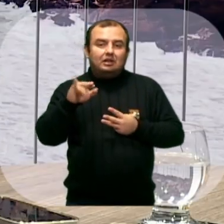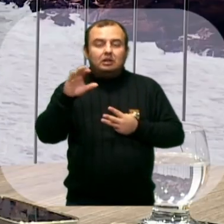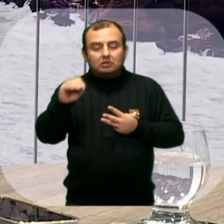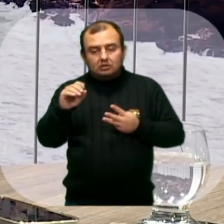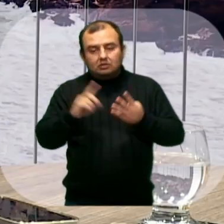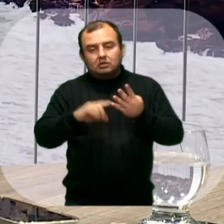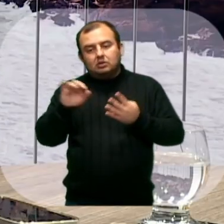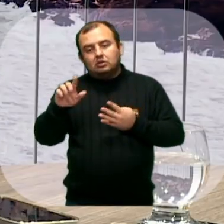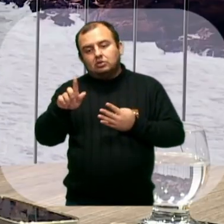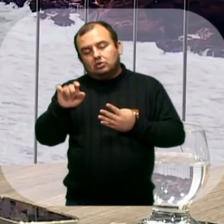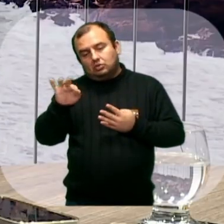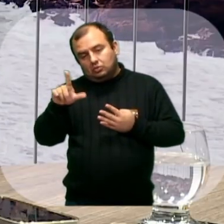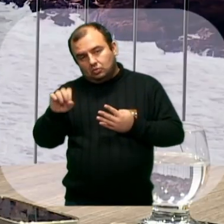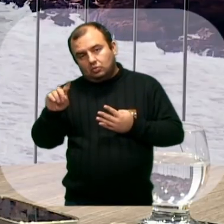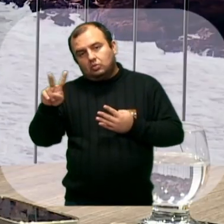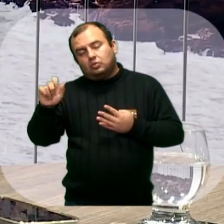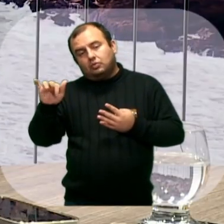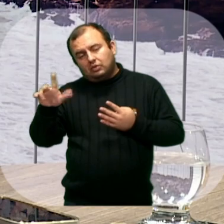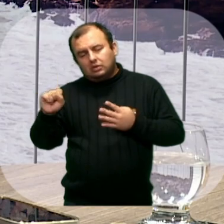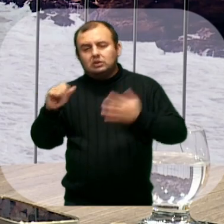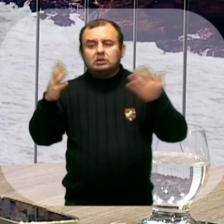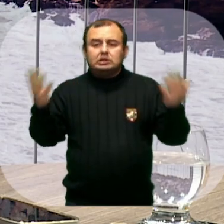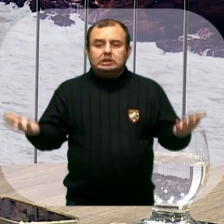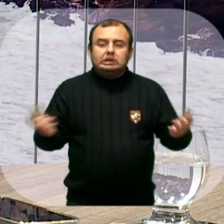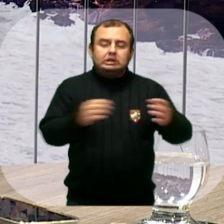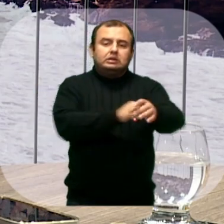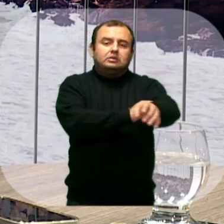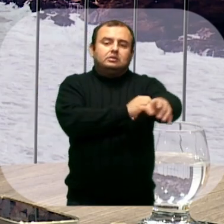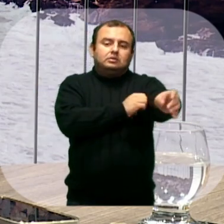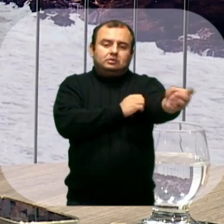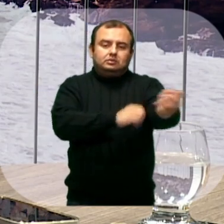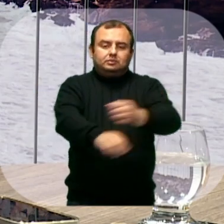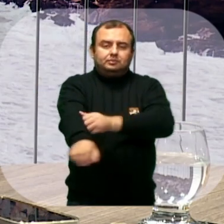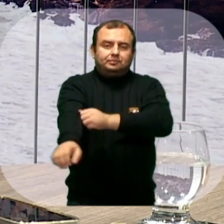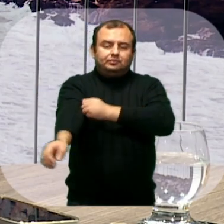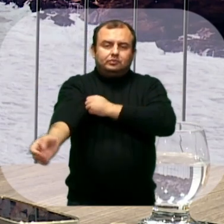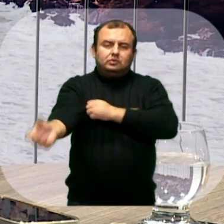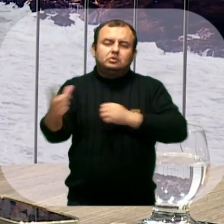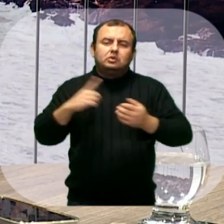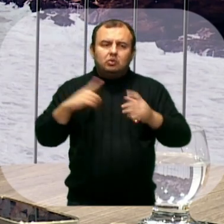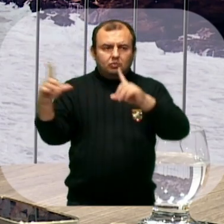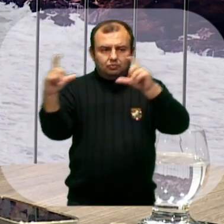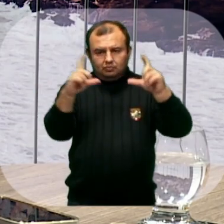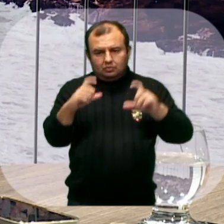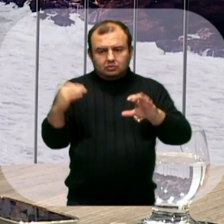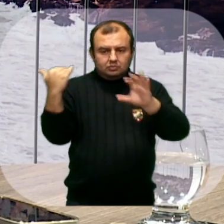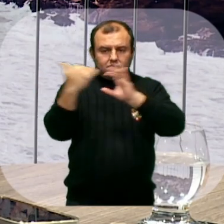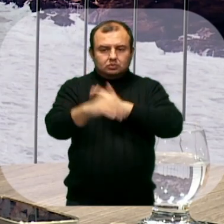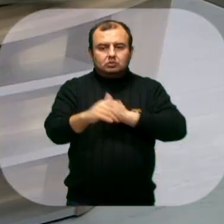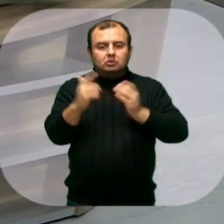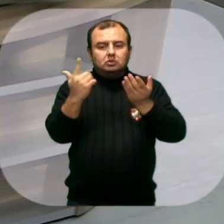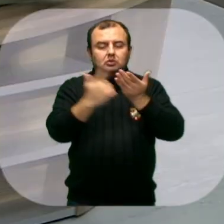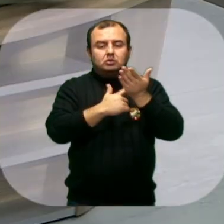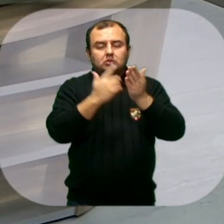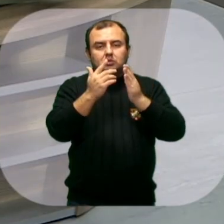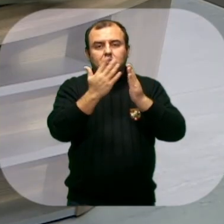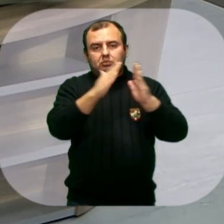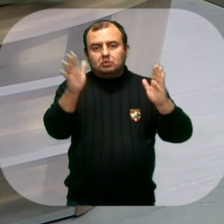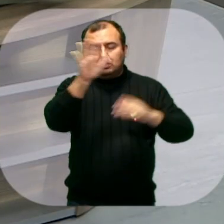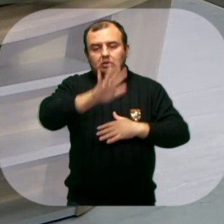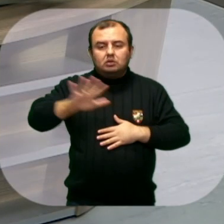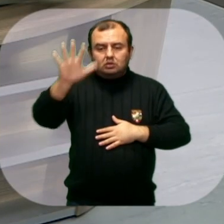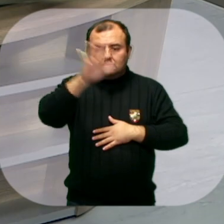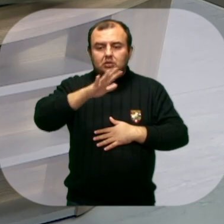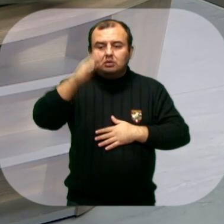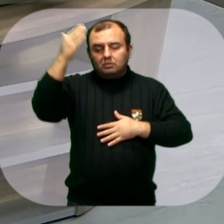Veríssimo, Getúlio Vargas. Então, eu tirei as fotos, né, e mandei para a Biblioteca Nacional para